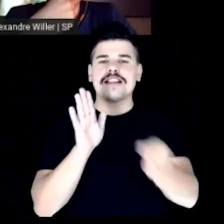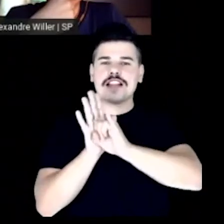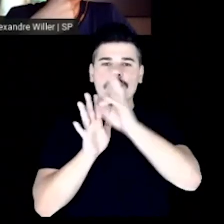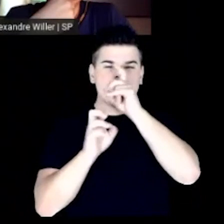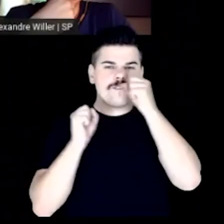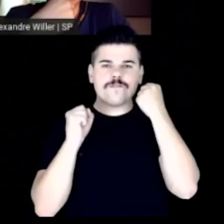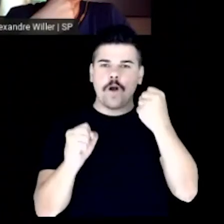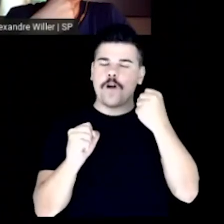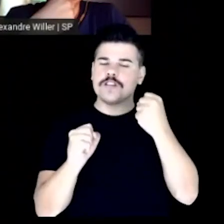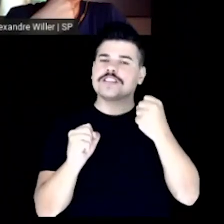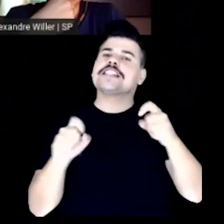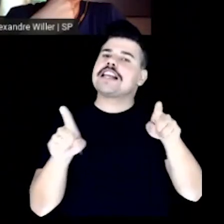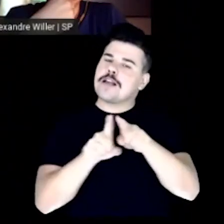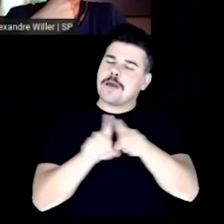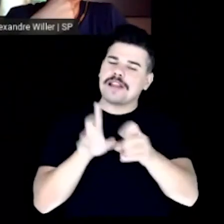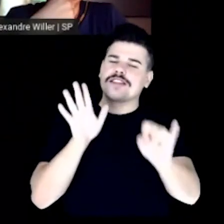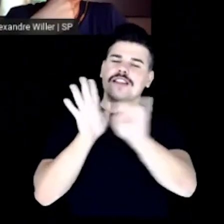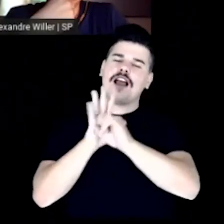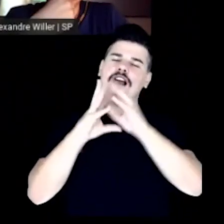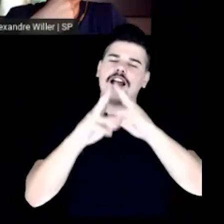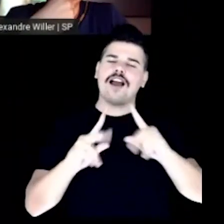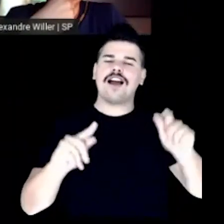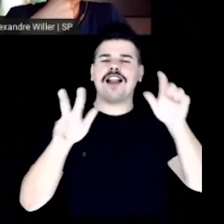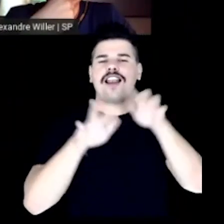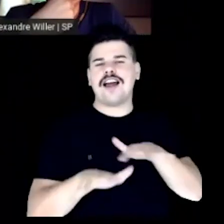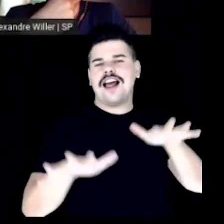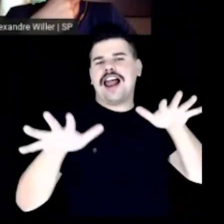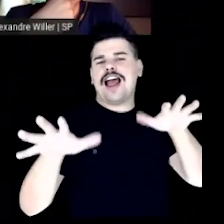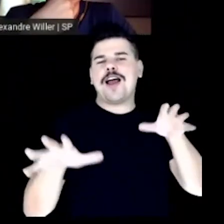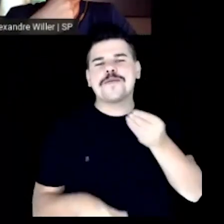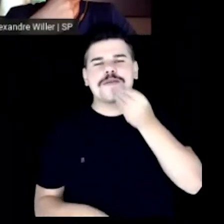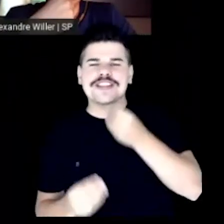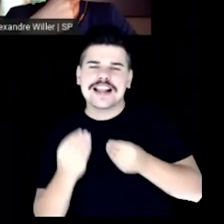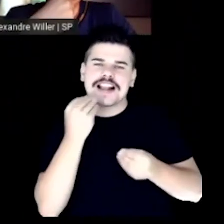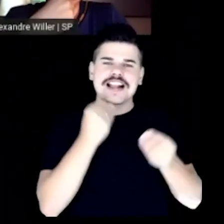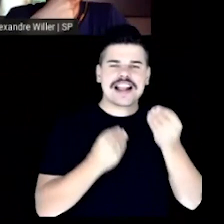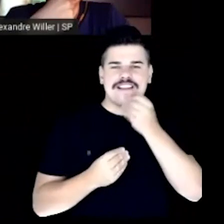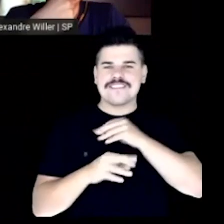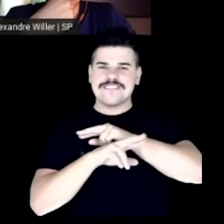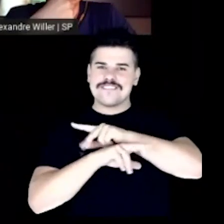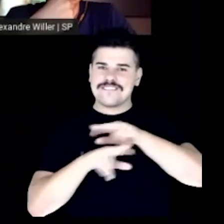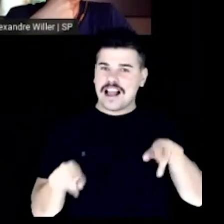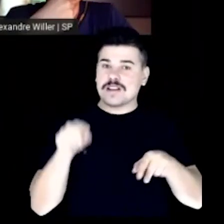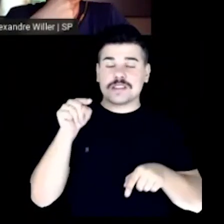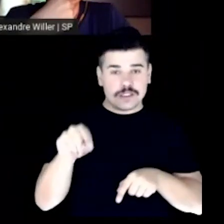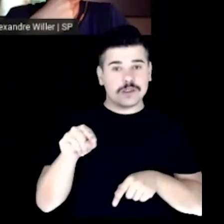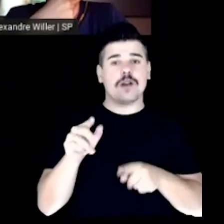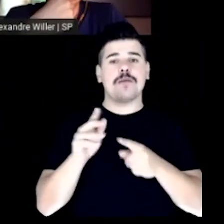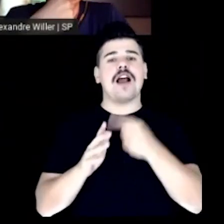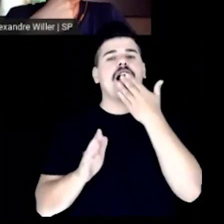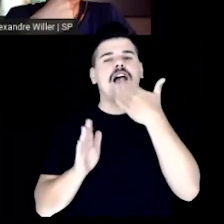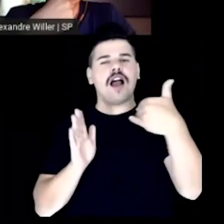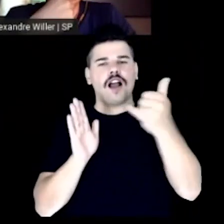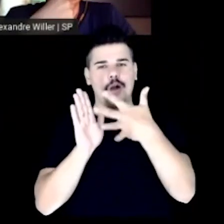tão com uma identidade tão forte, mas ao mesmo tempo tão fluido, né, tão aberto para possibilidades. E que é aquela,